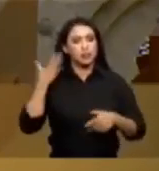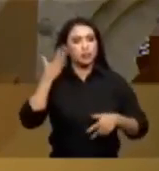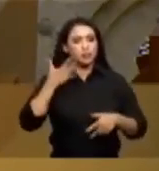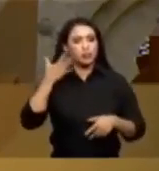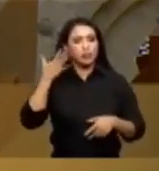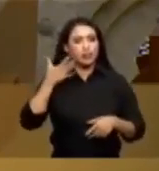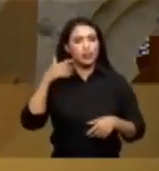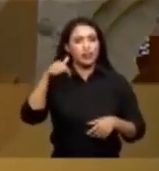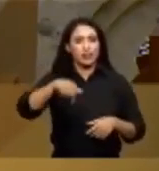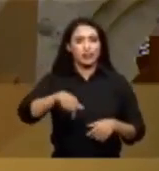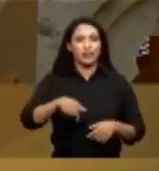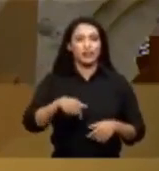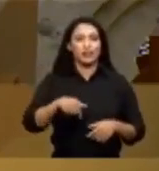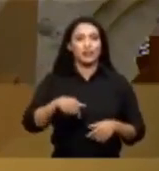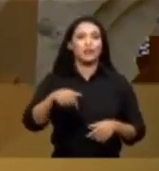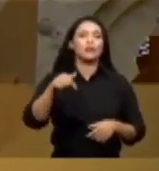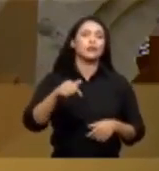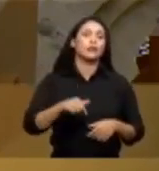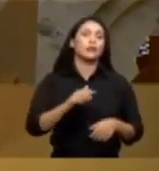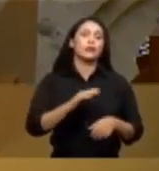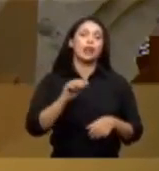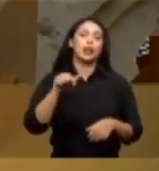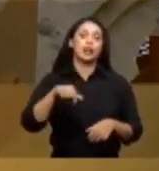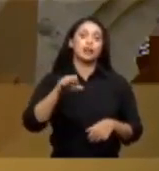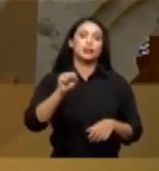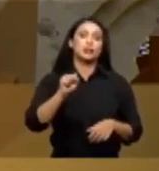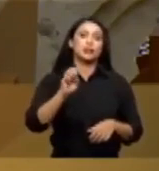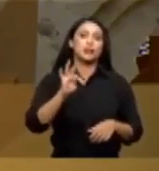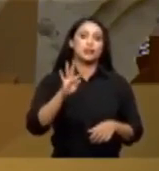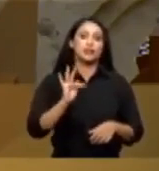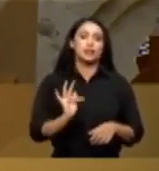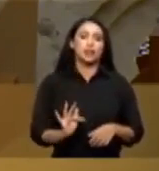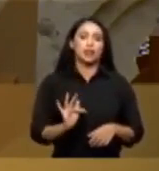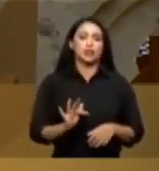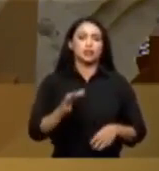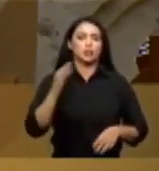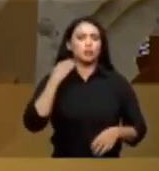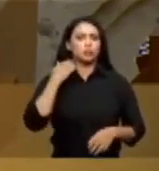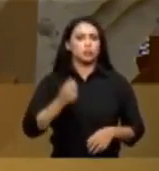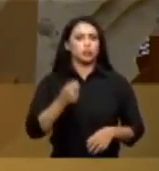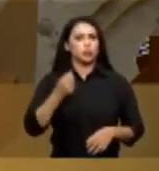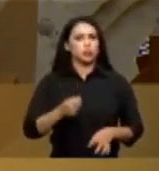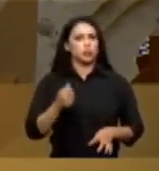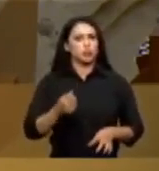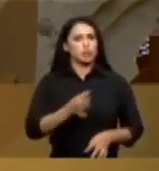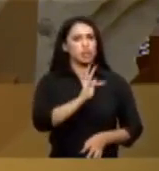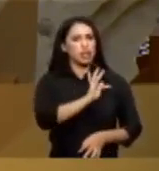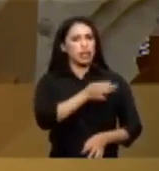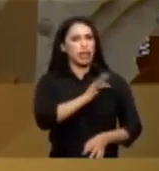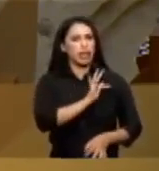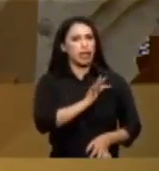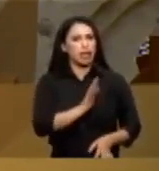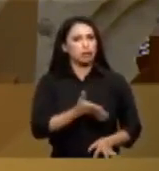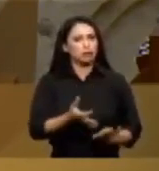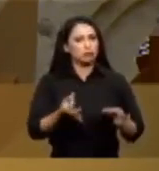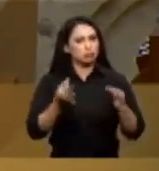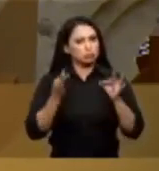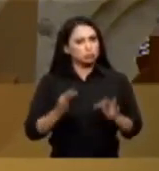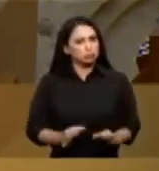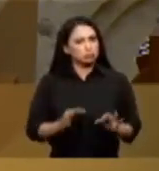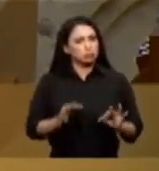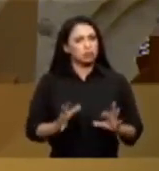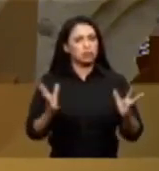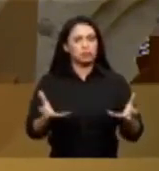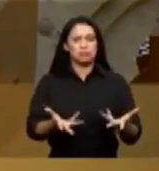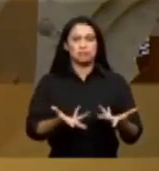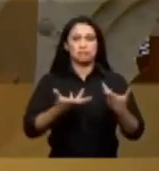Supremo. Por muitos festejado como magistrado dotado de imprescindível técnica e estadismo, Sua Excelência,